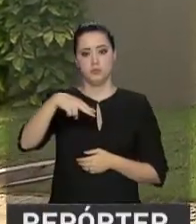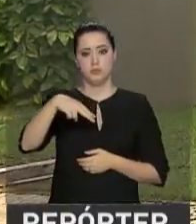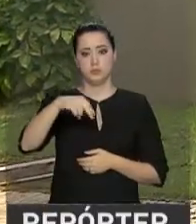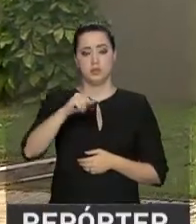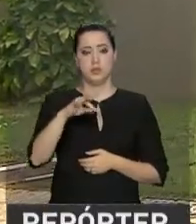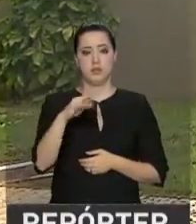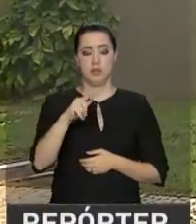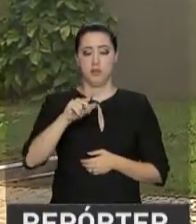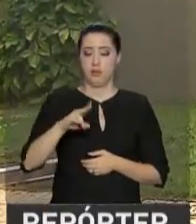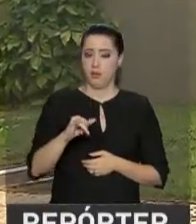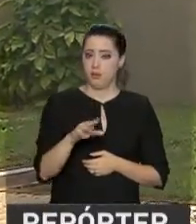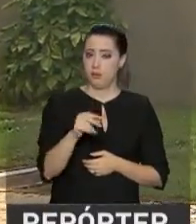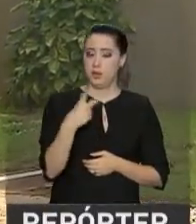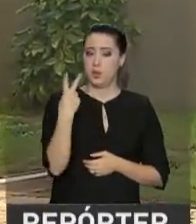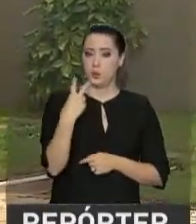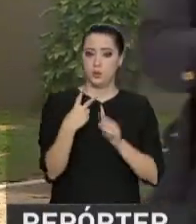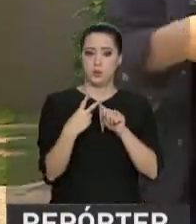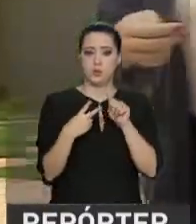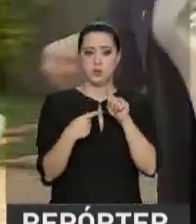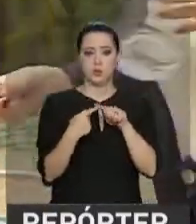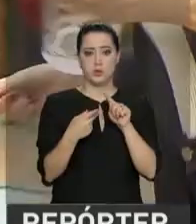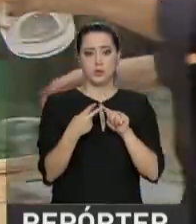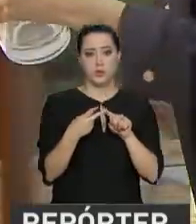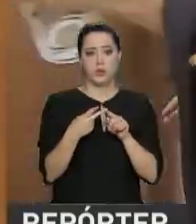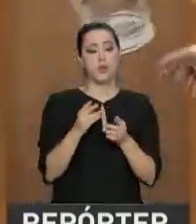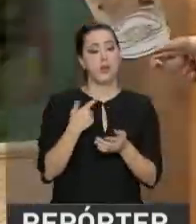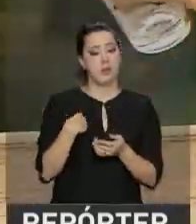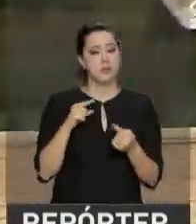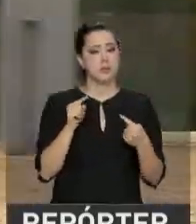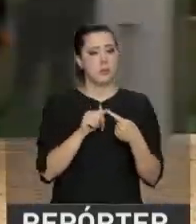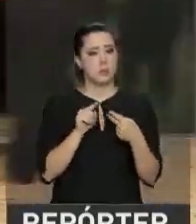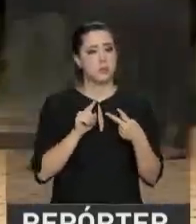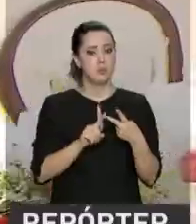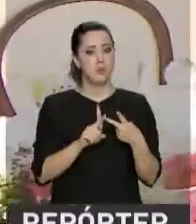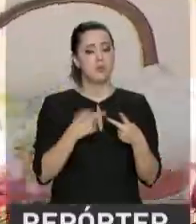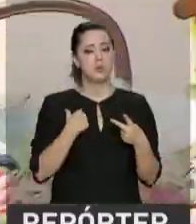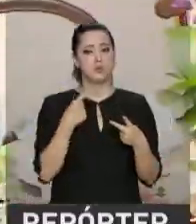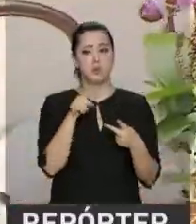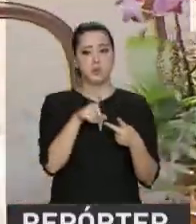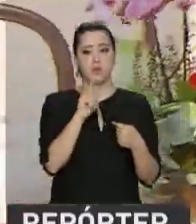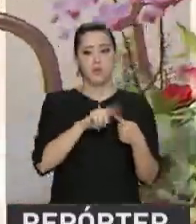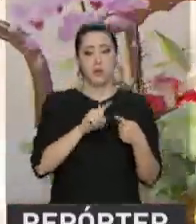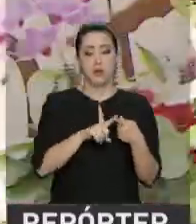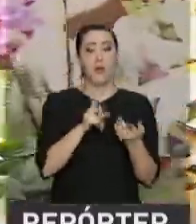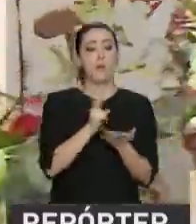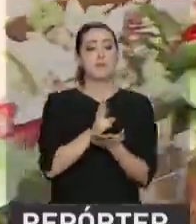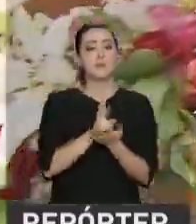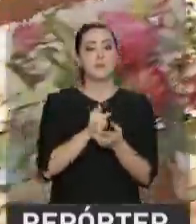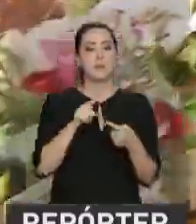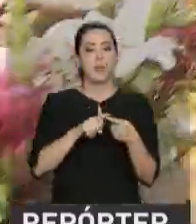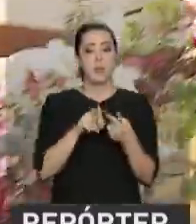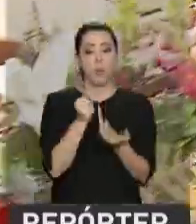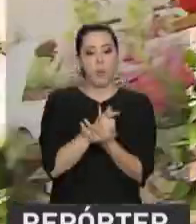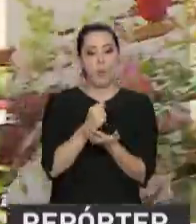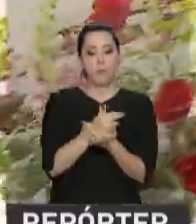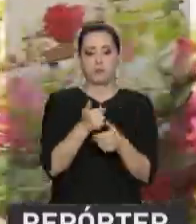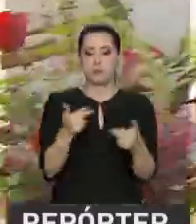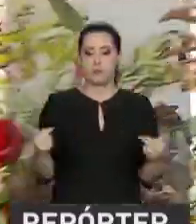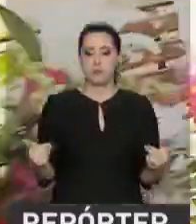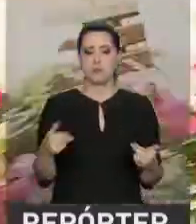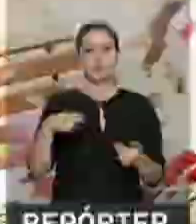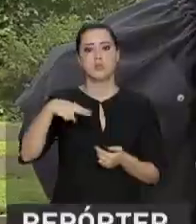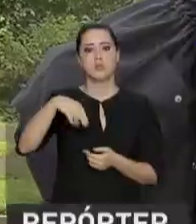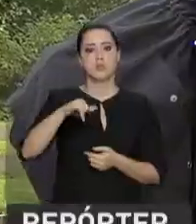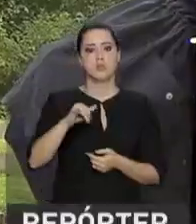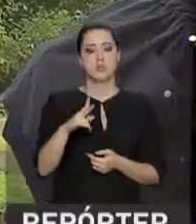pontas indicadas pelo fmi como motores do crescimento do brasil ela é ao mesmo tempo consumidora dos produtos de